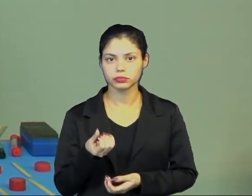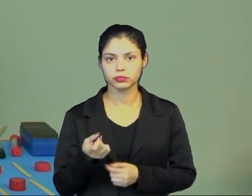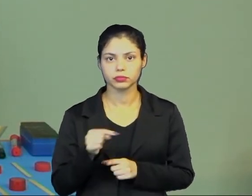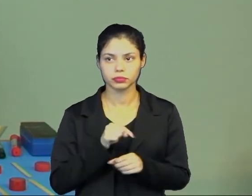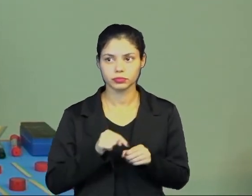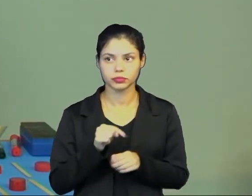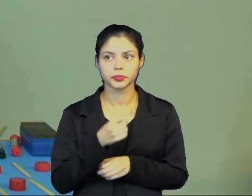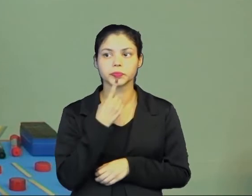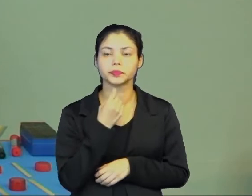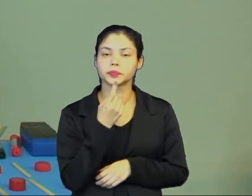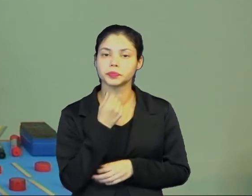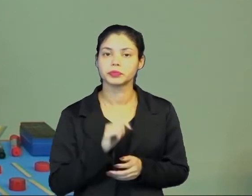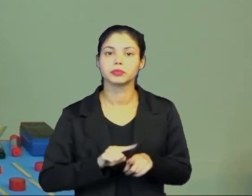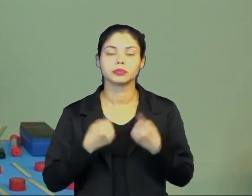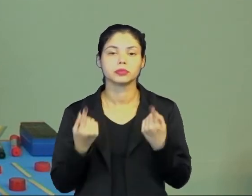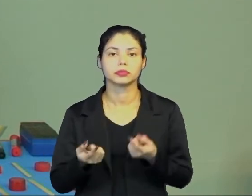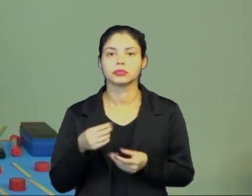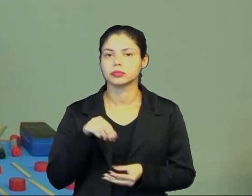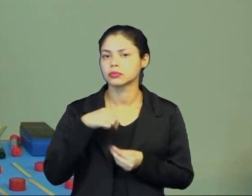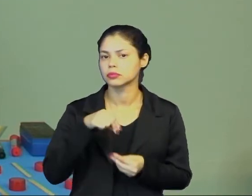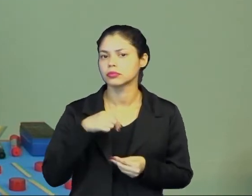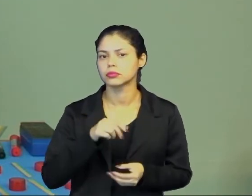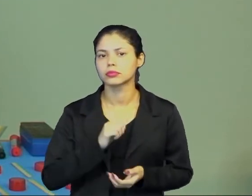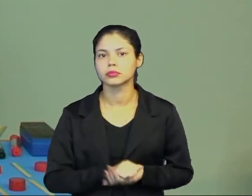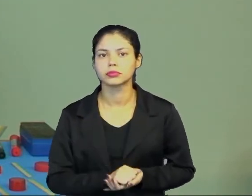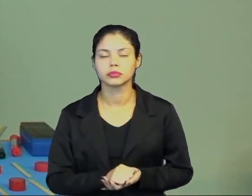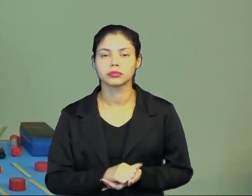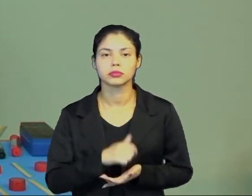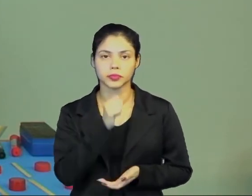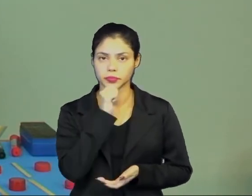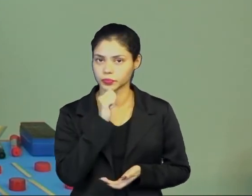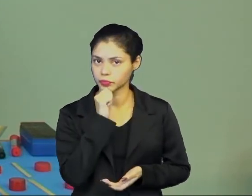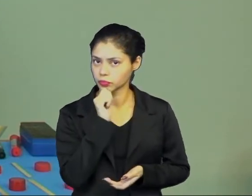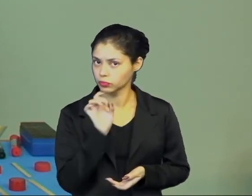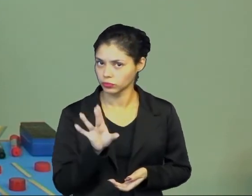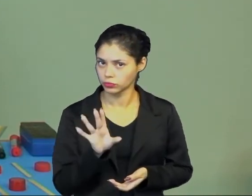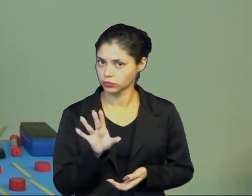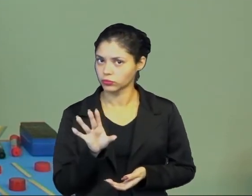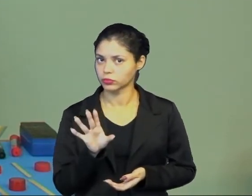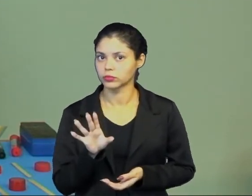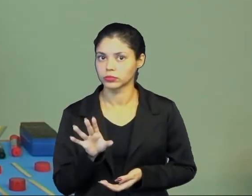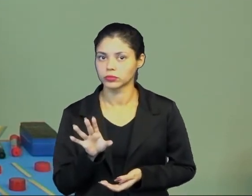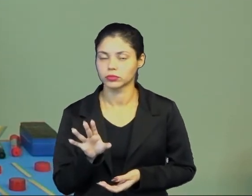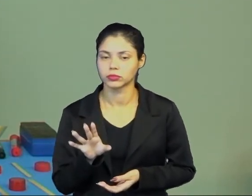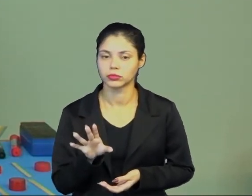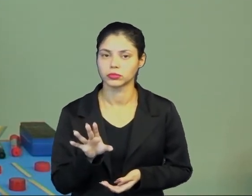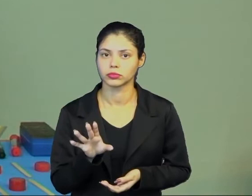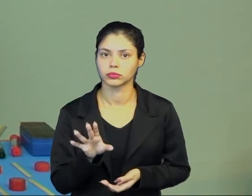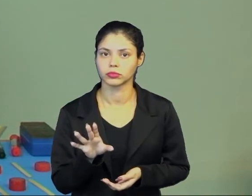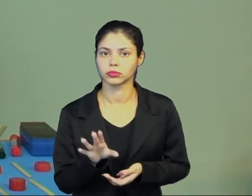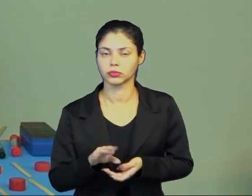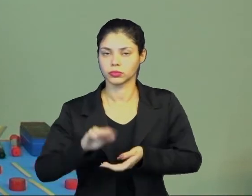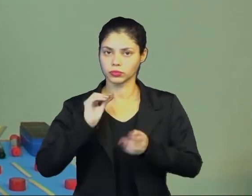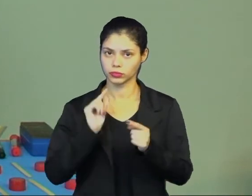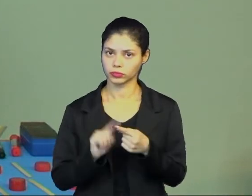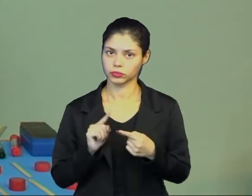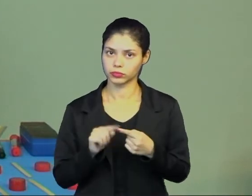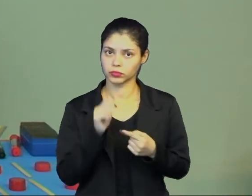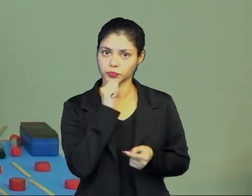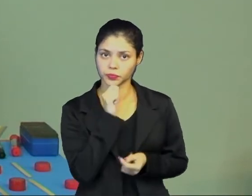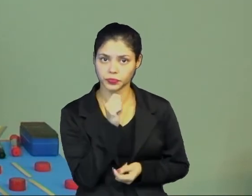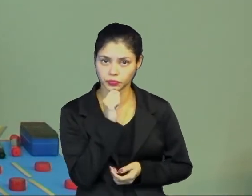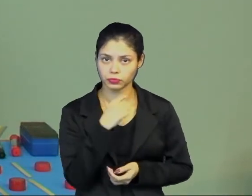tampinhas vermelhas. Mas e palitos? Eu não tenho só 16 palitos, porque eu ainda